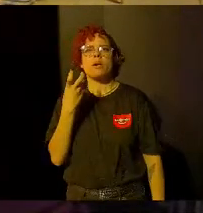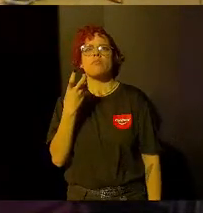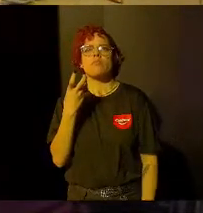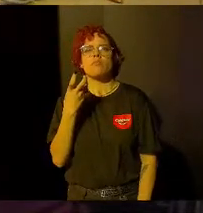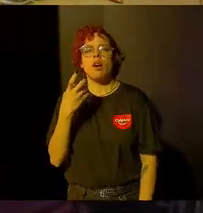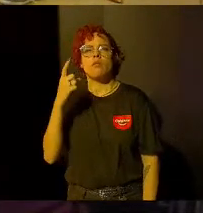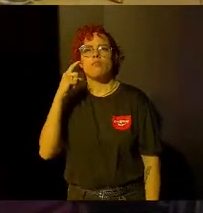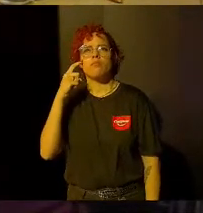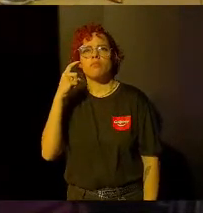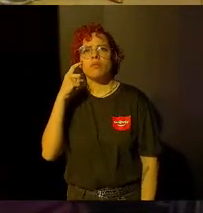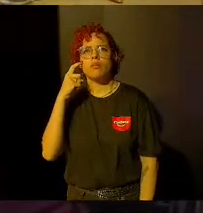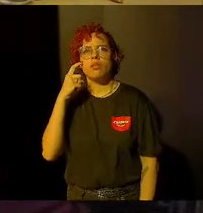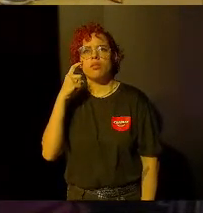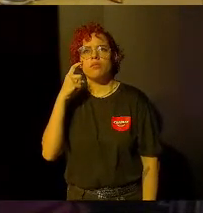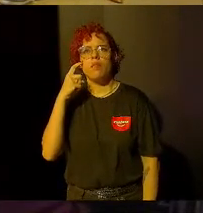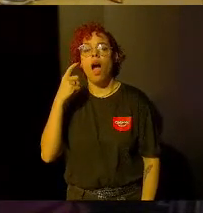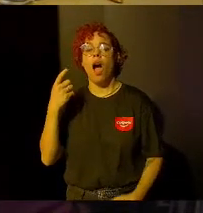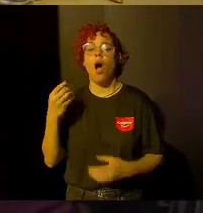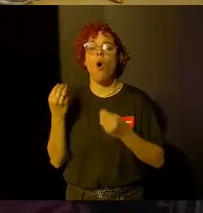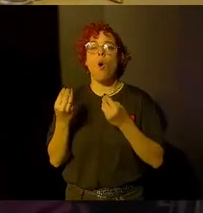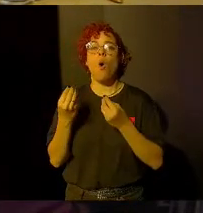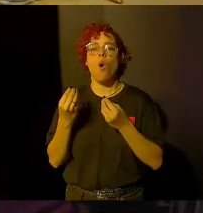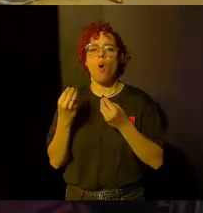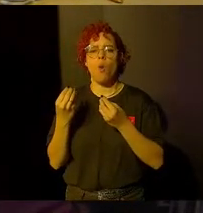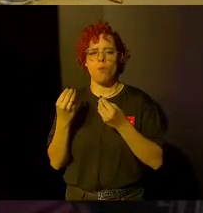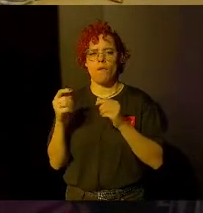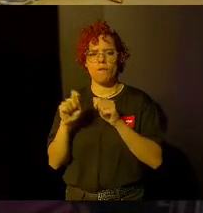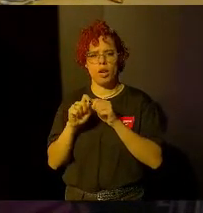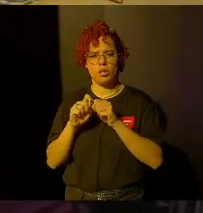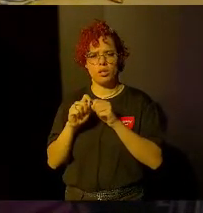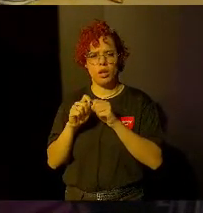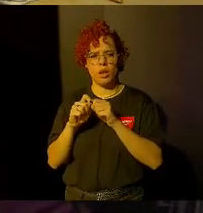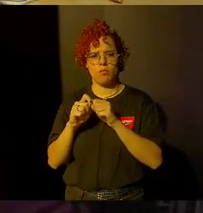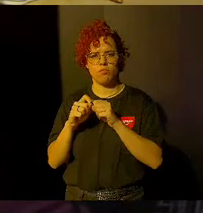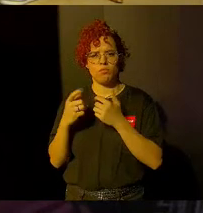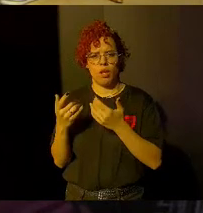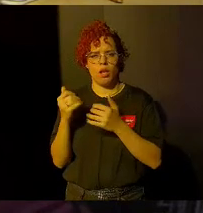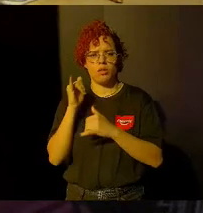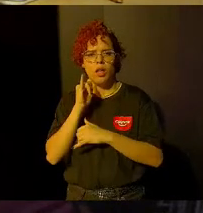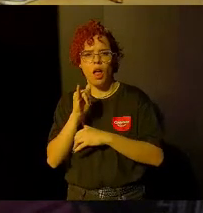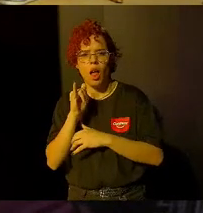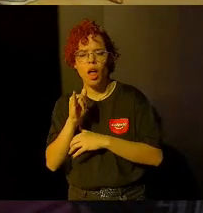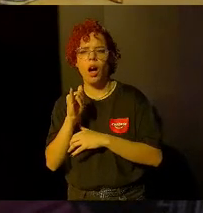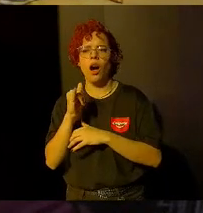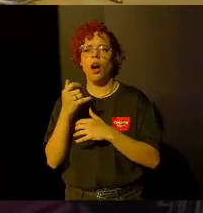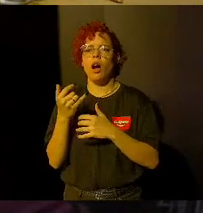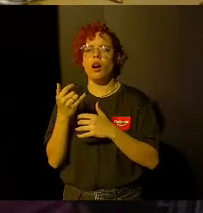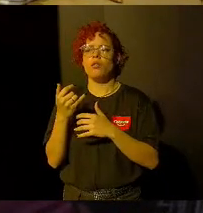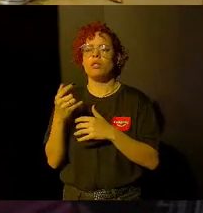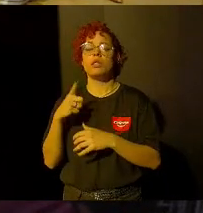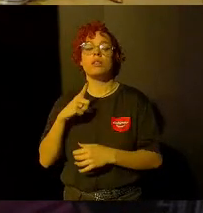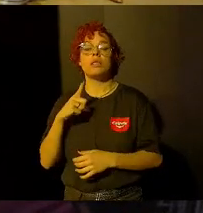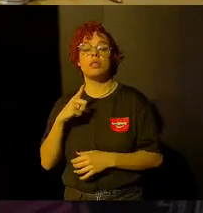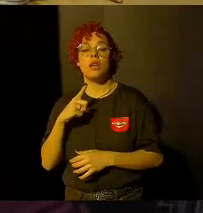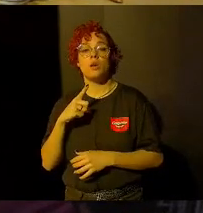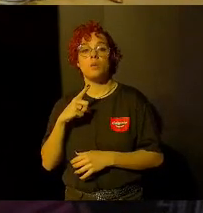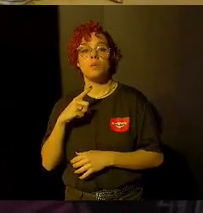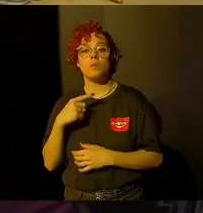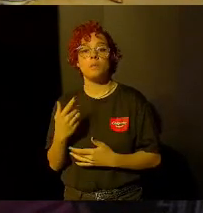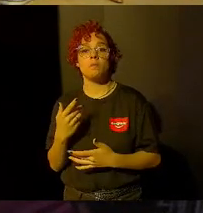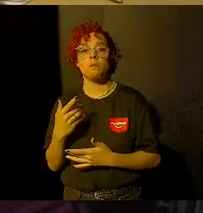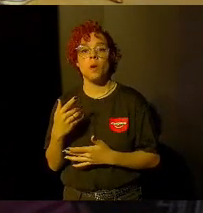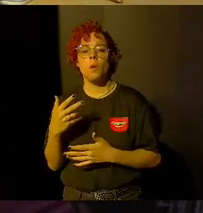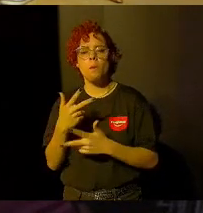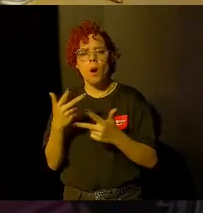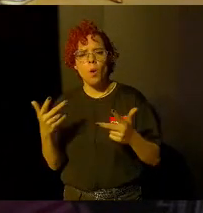em construir esse relato como um relato que fosse espelhado né que partisse de uma identificação mas uma